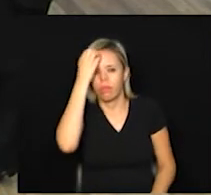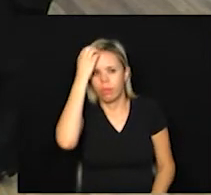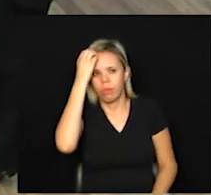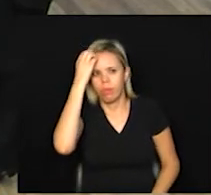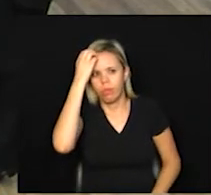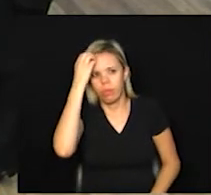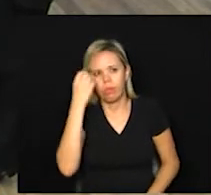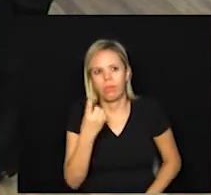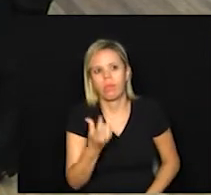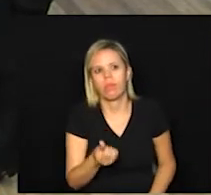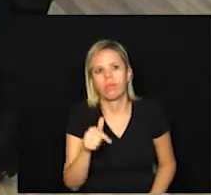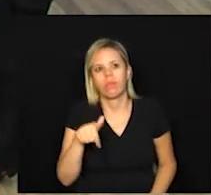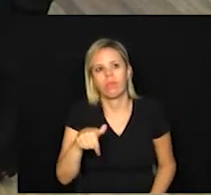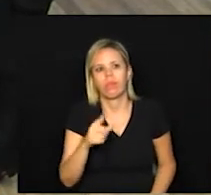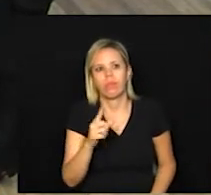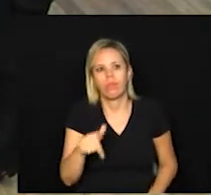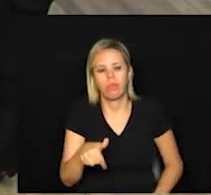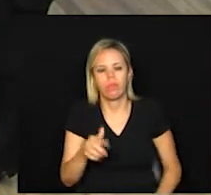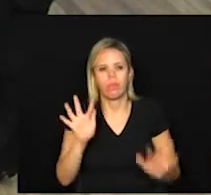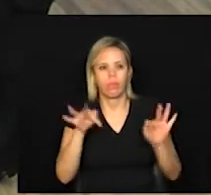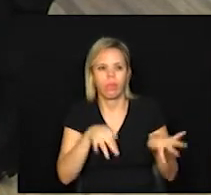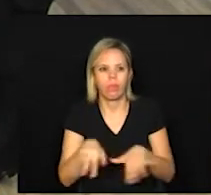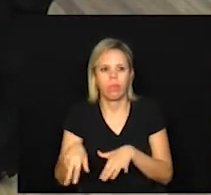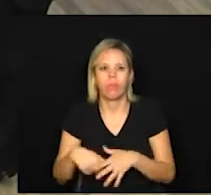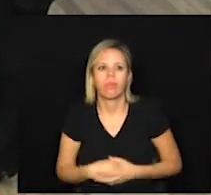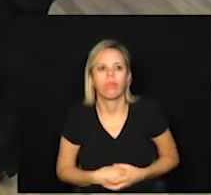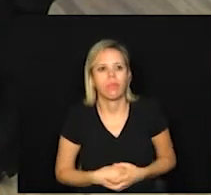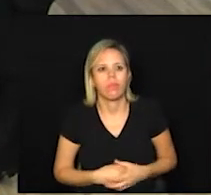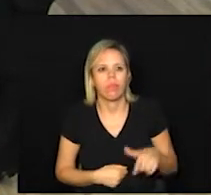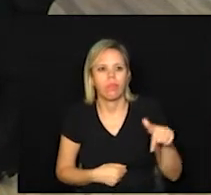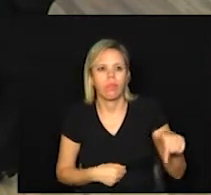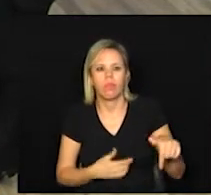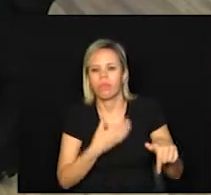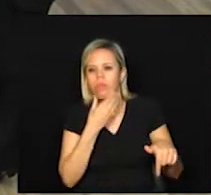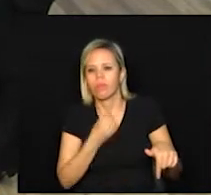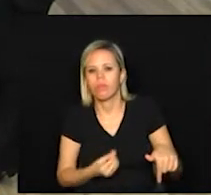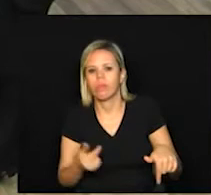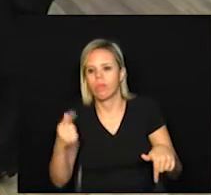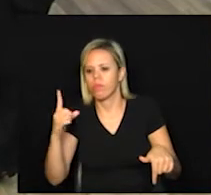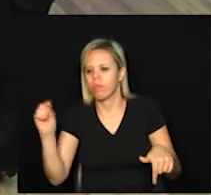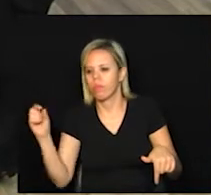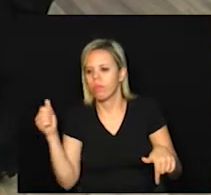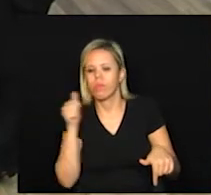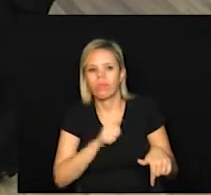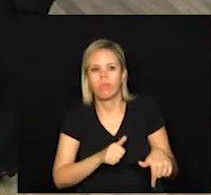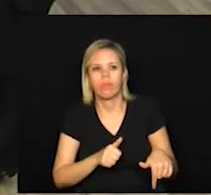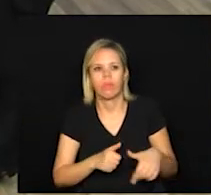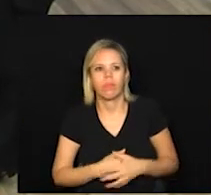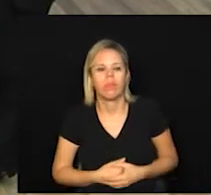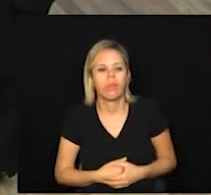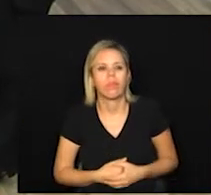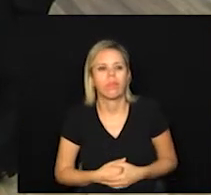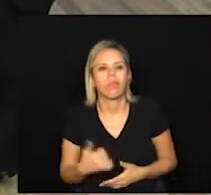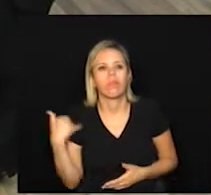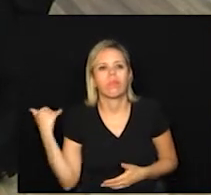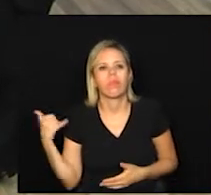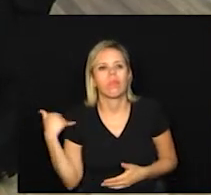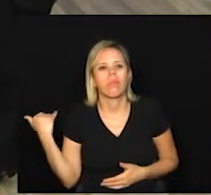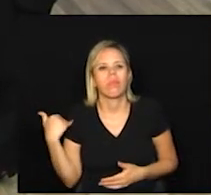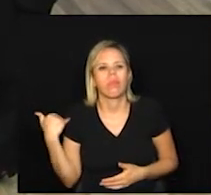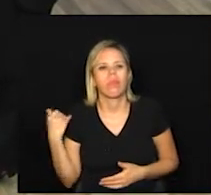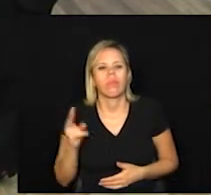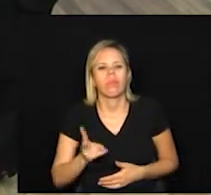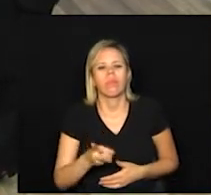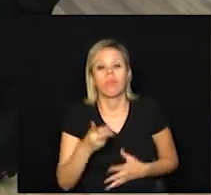são 17, contando o fim de semana, 7 homens e 10 mulheres. A faixa etária, que eu